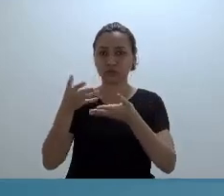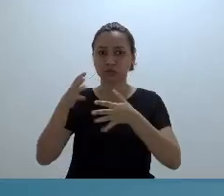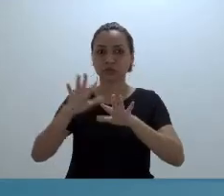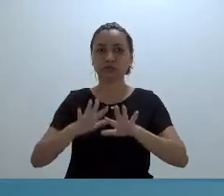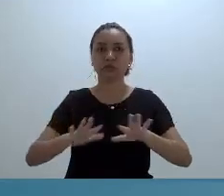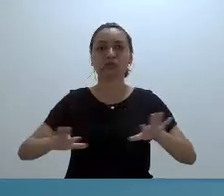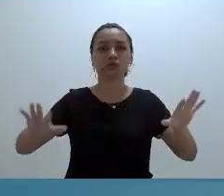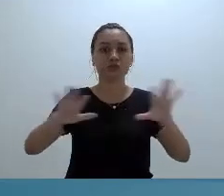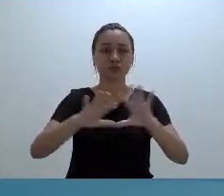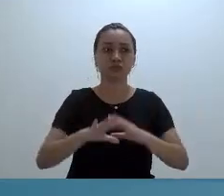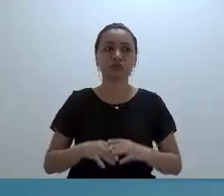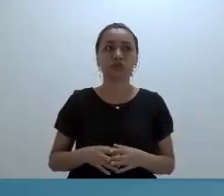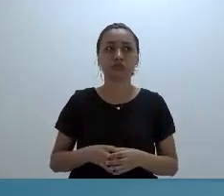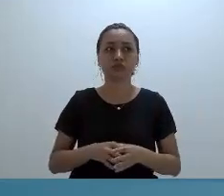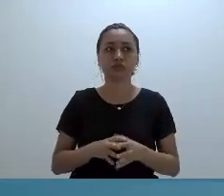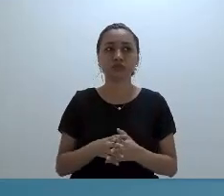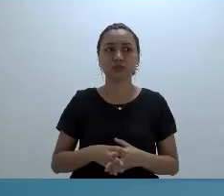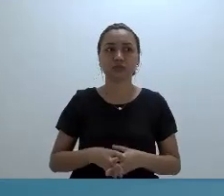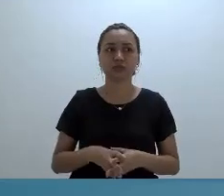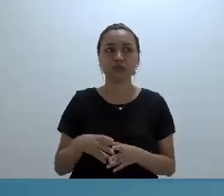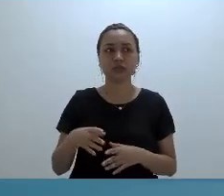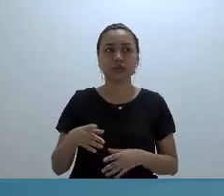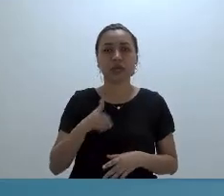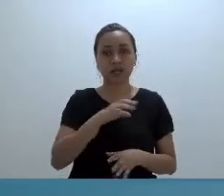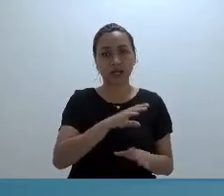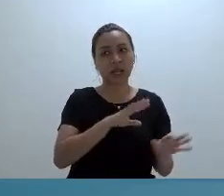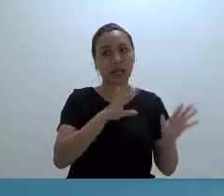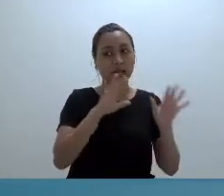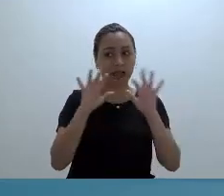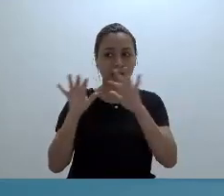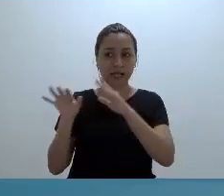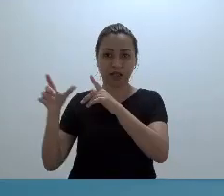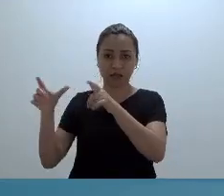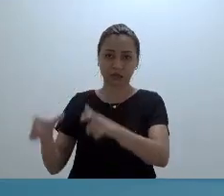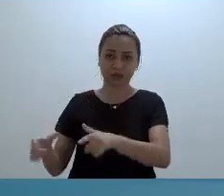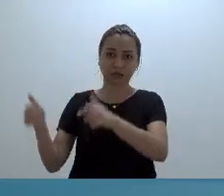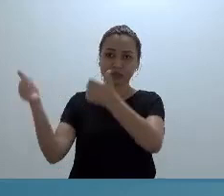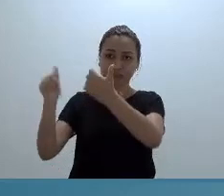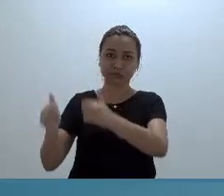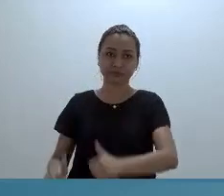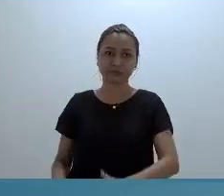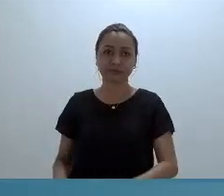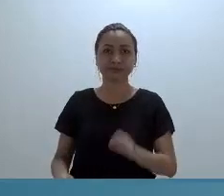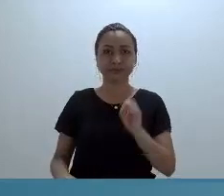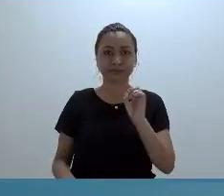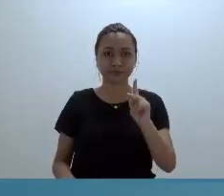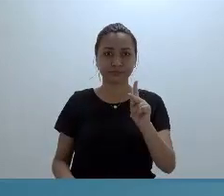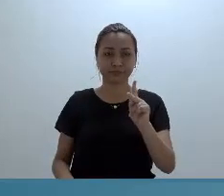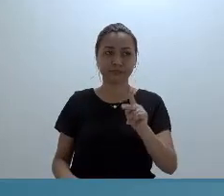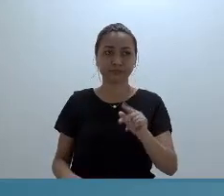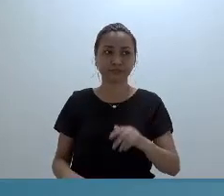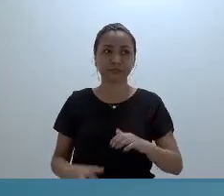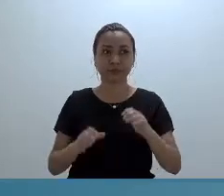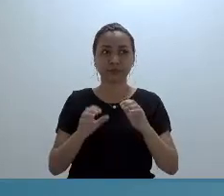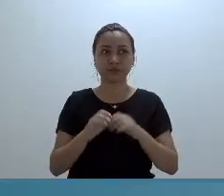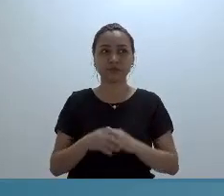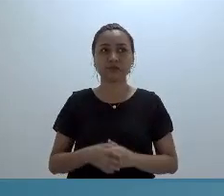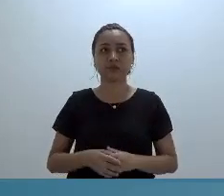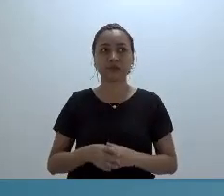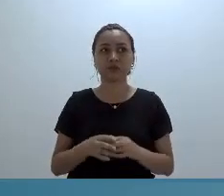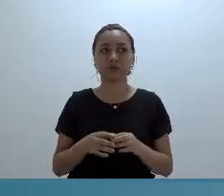pares para que companheiros como esta, para me dar a oportunidade